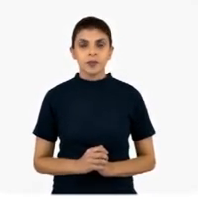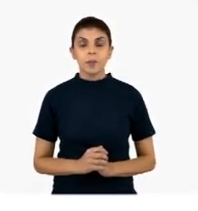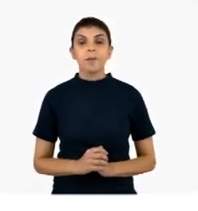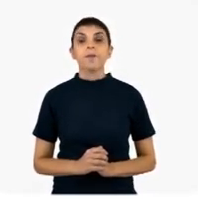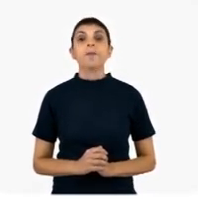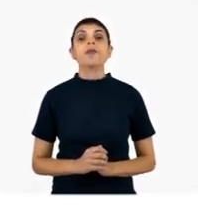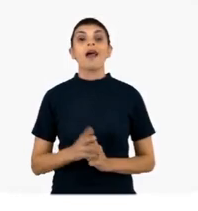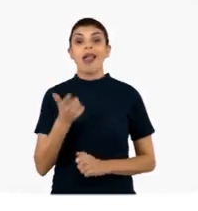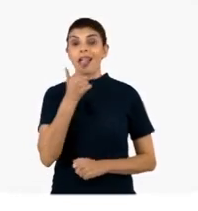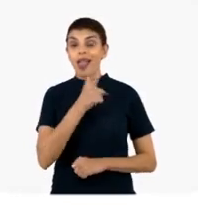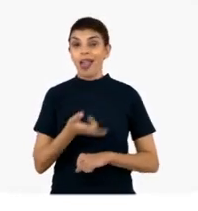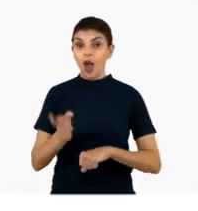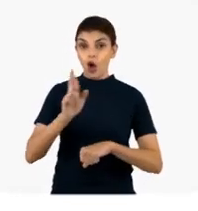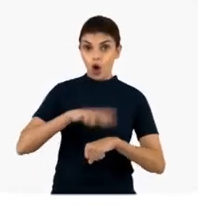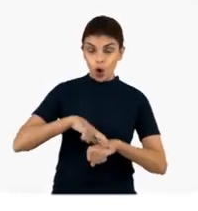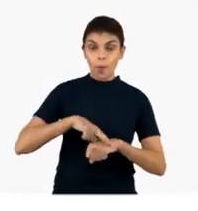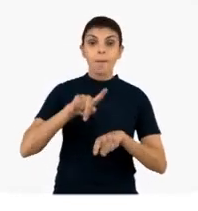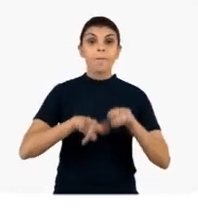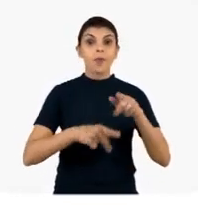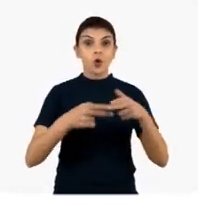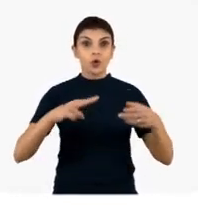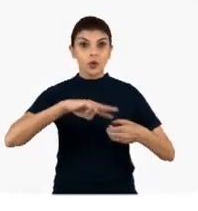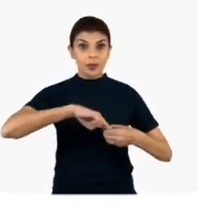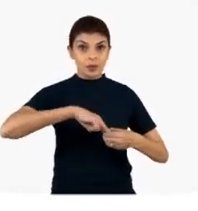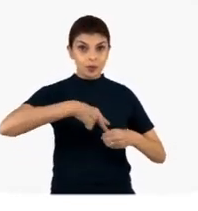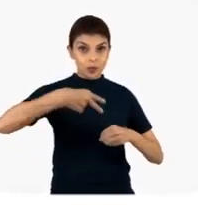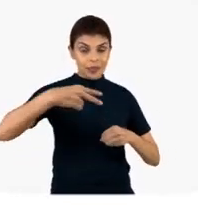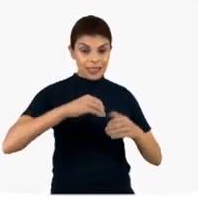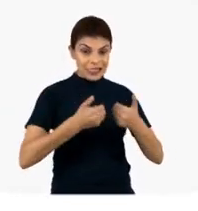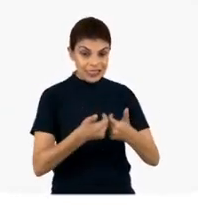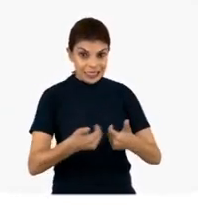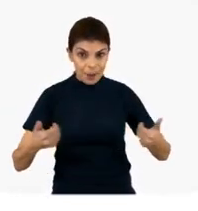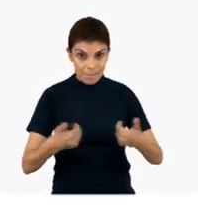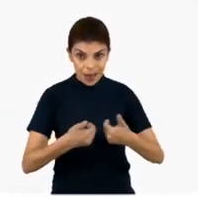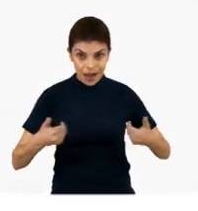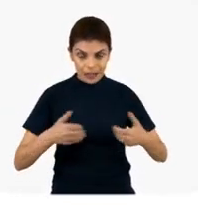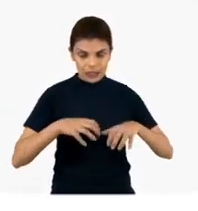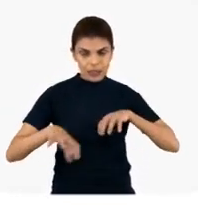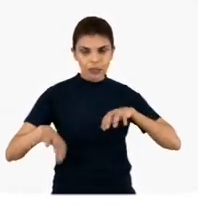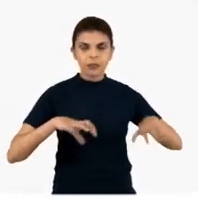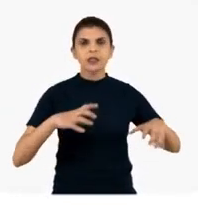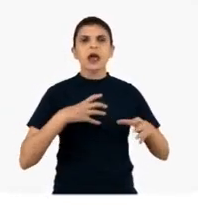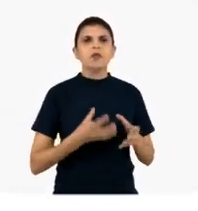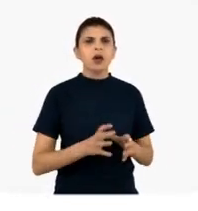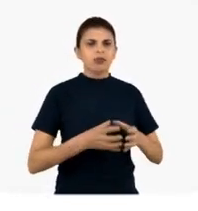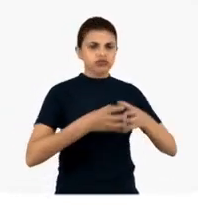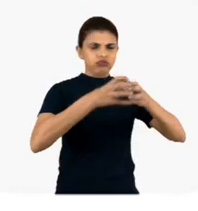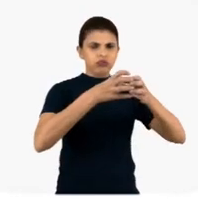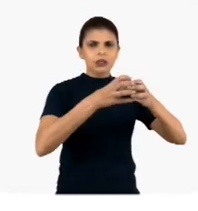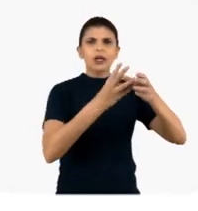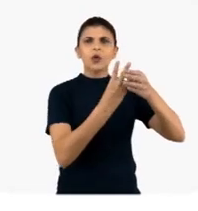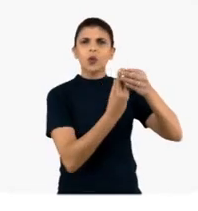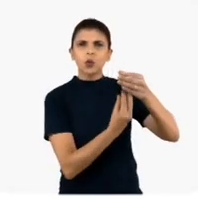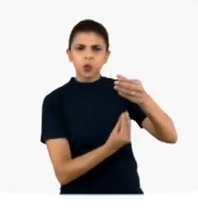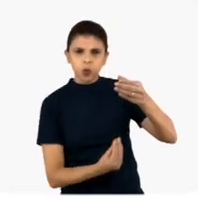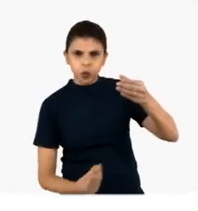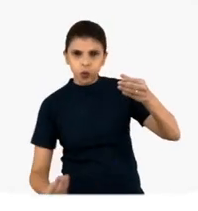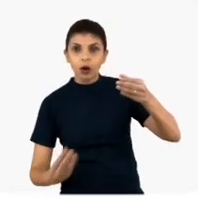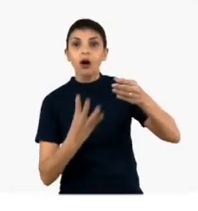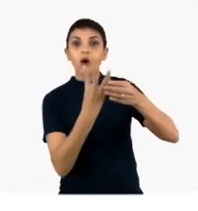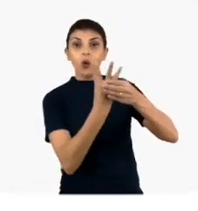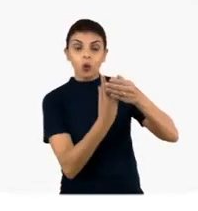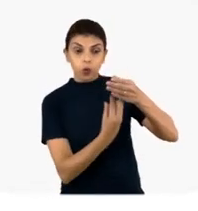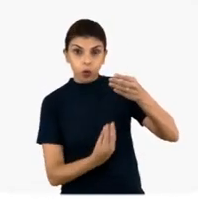Dentro do mecanismo de recuperação de produtos biotecnológicos, ou seja, a separação, temos centrífugas, temos